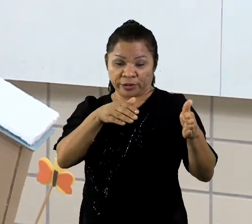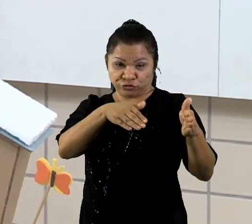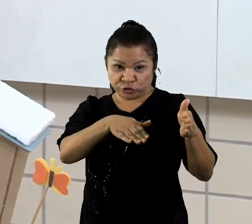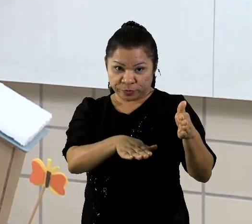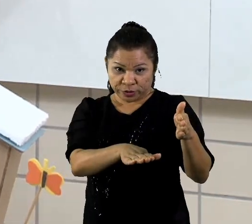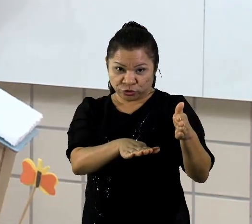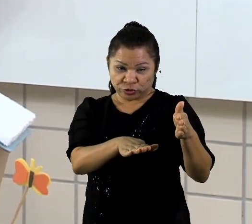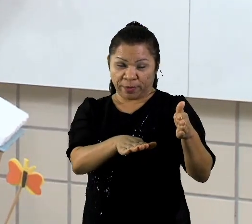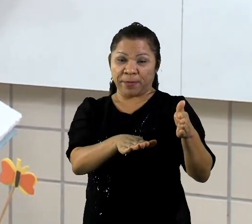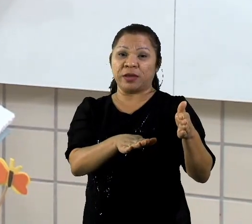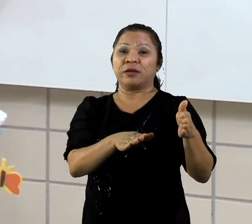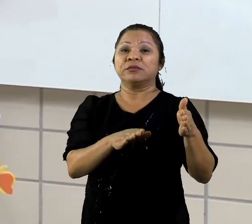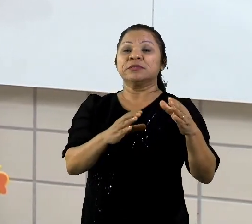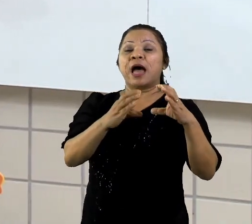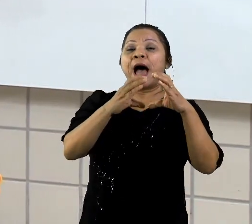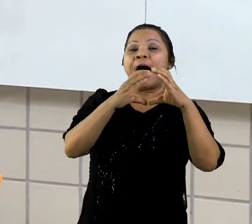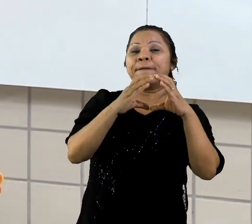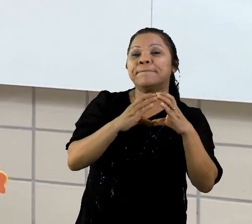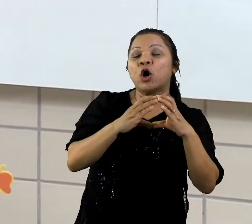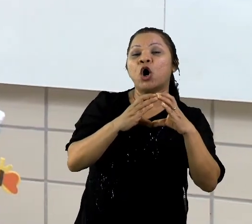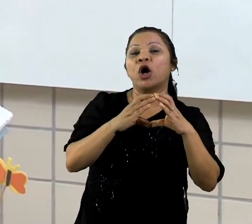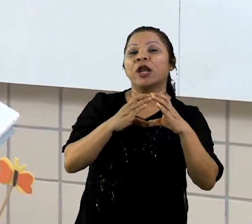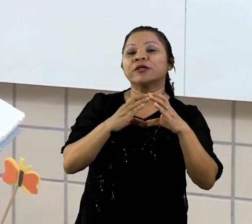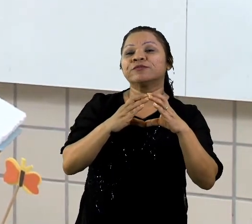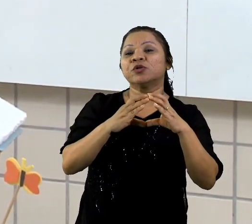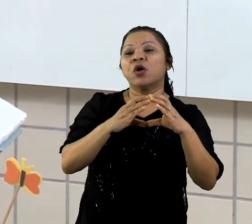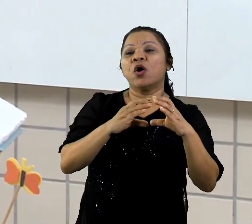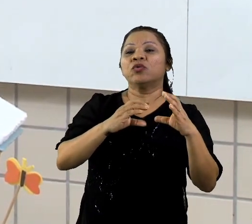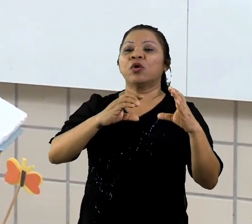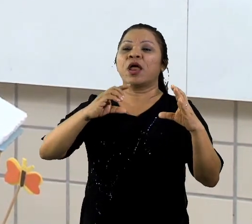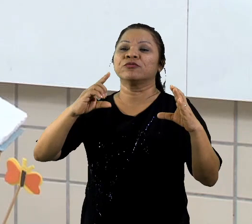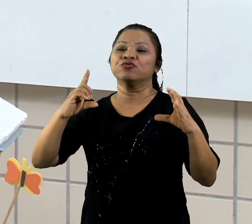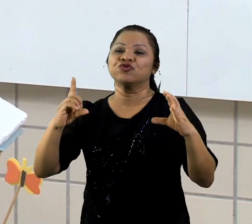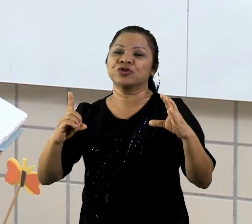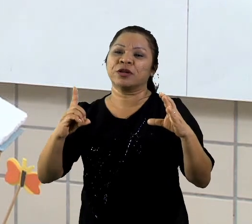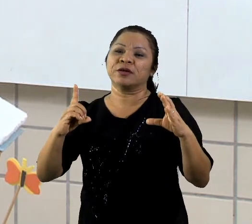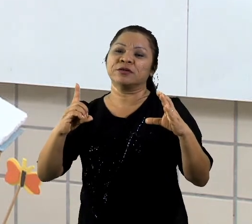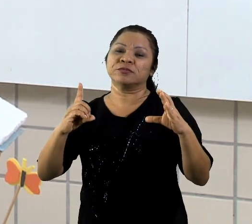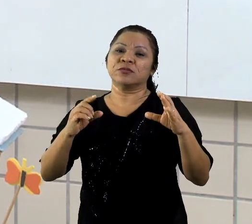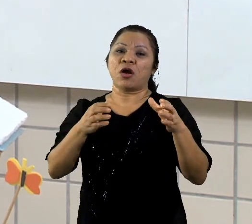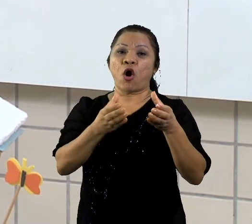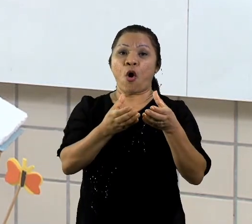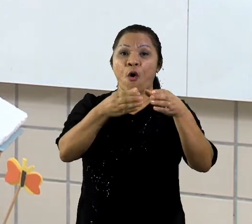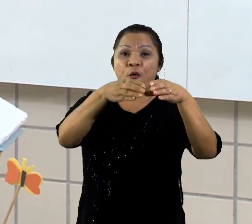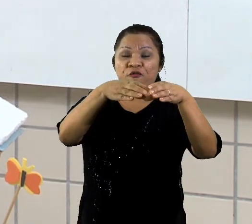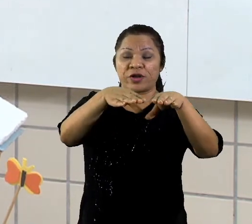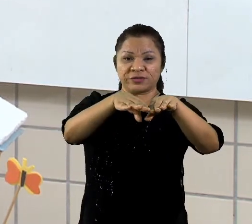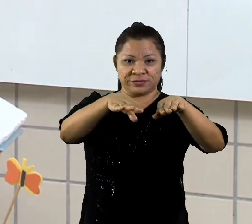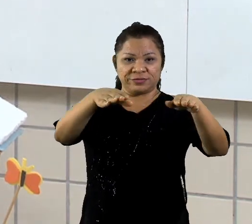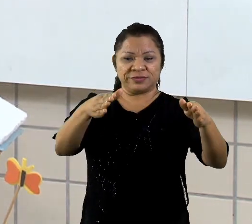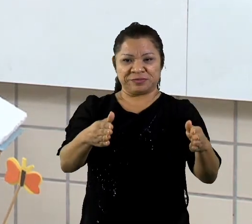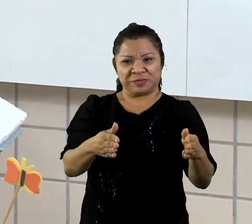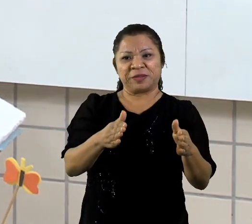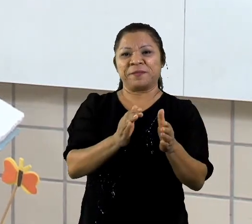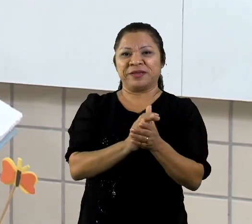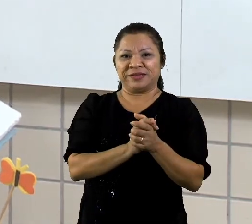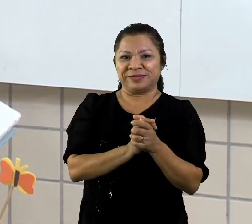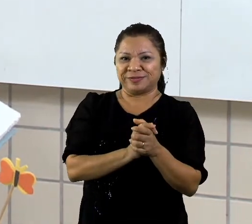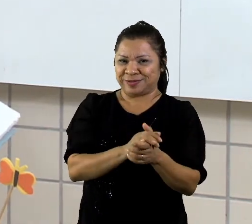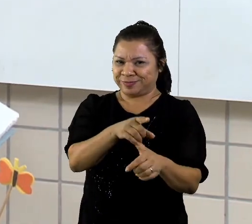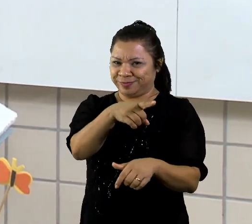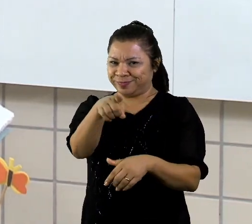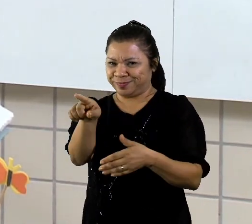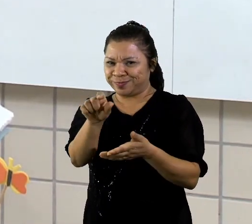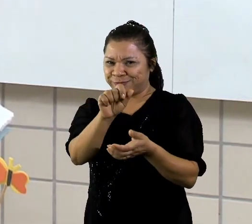direito, sapato do lado esquerdo e o vasinho em cima da mesa. Gostaram? Fizeram aí? Muito